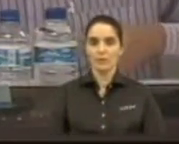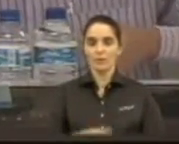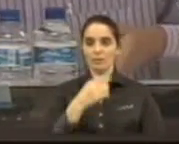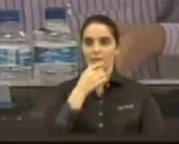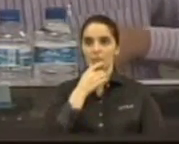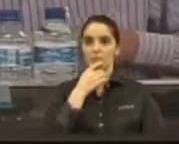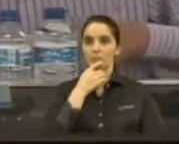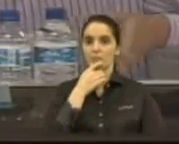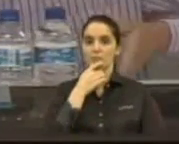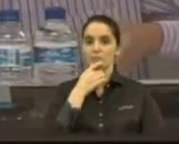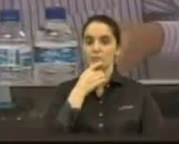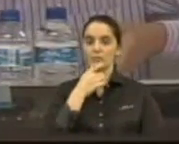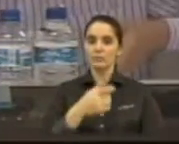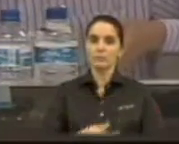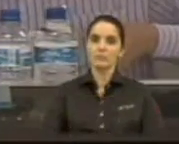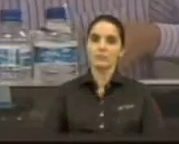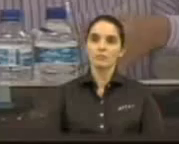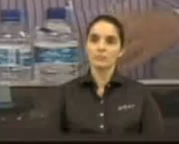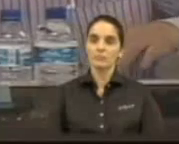Monteiro.